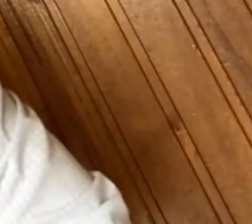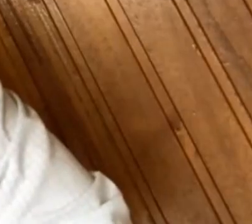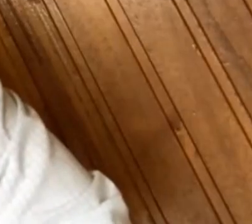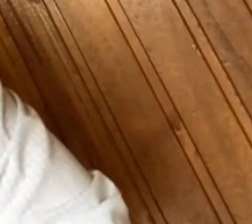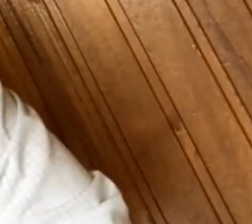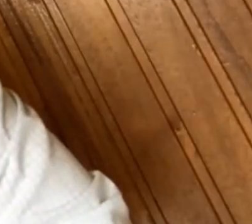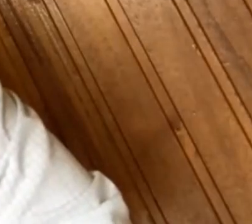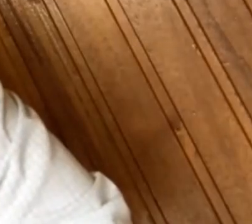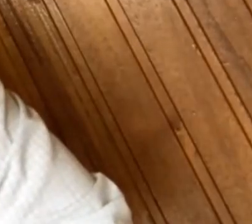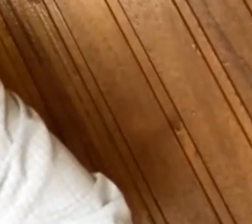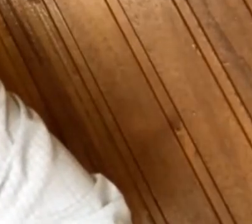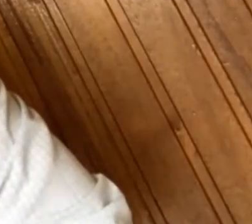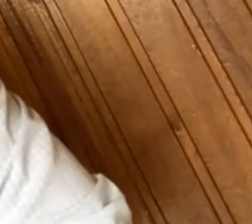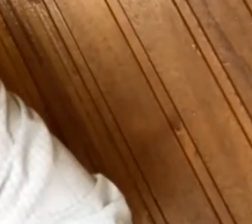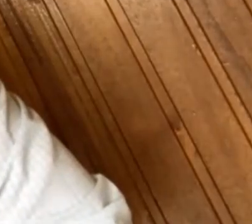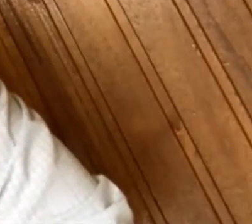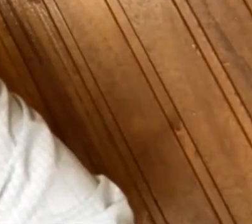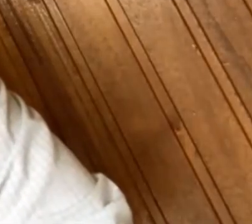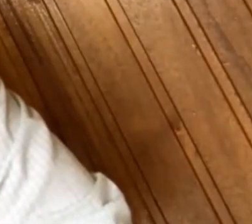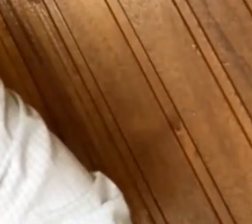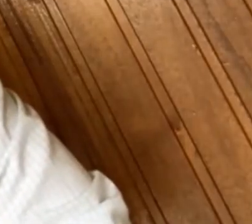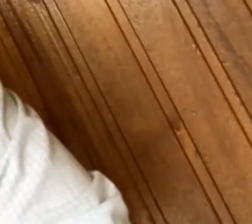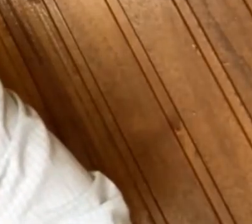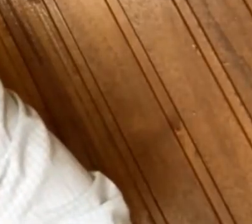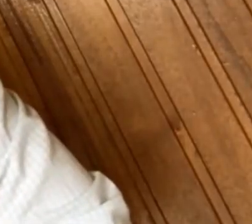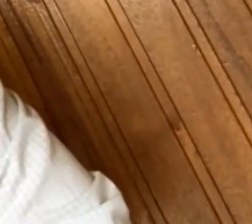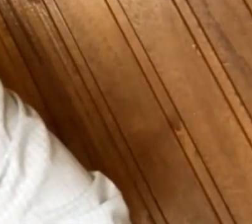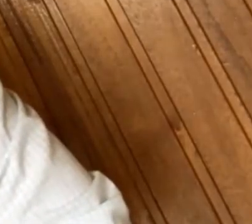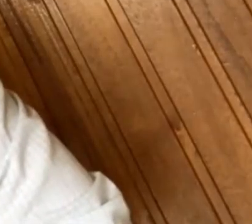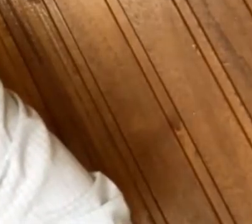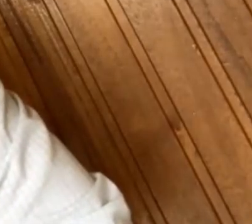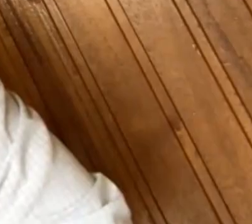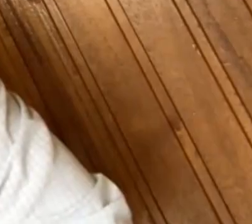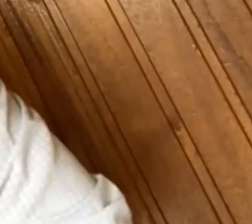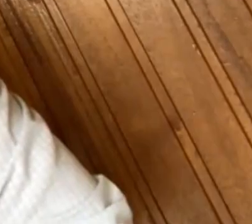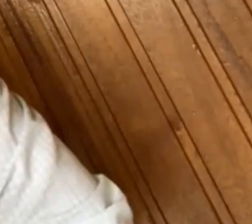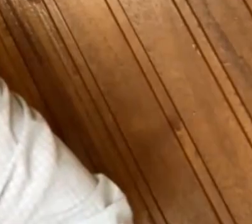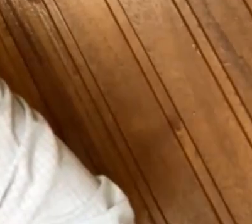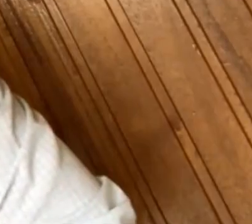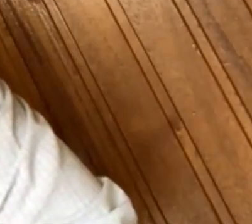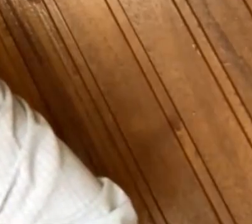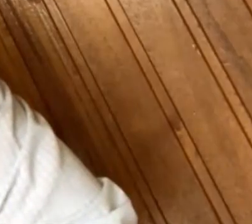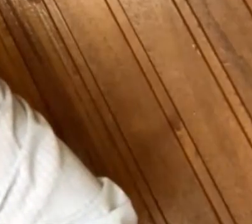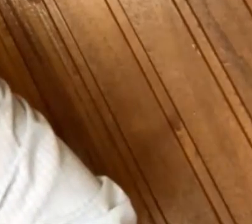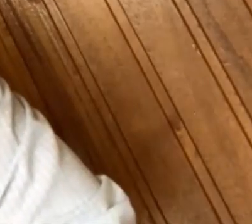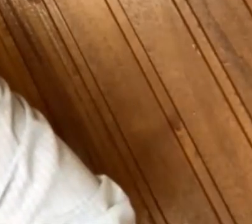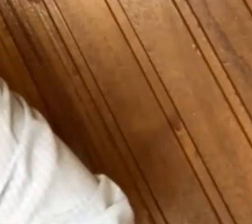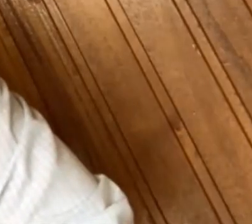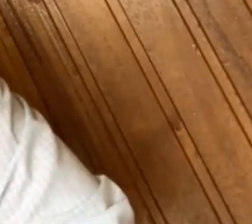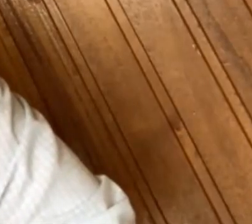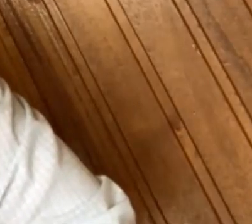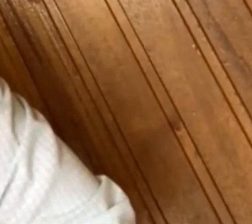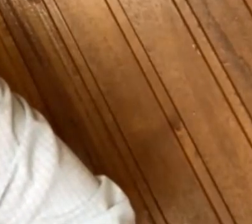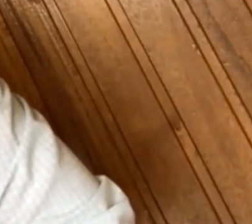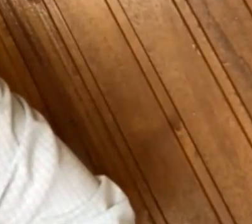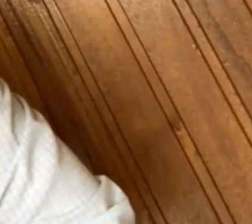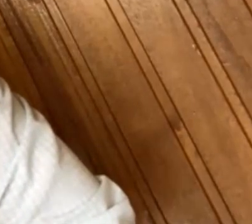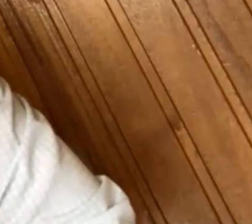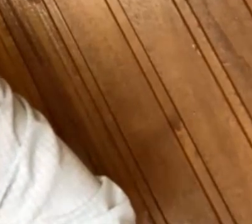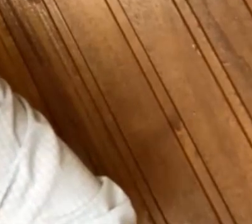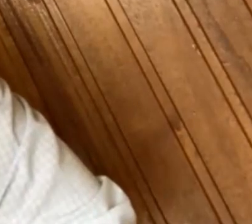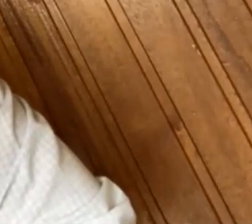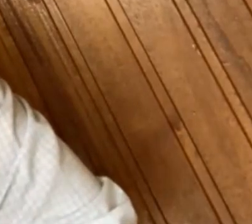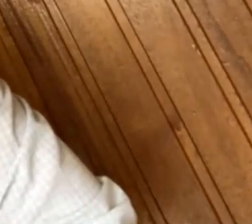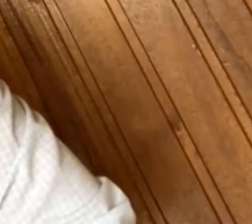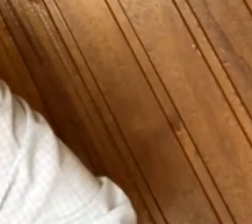os filhos, e esse filho tem que cuidar de quem, teoricamente, o adoeceu. E aí vira uma questão,